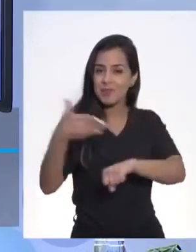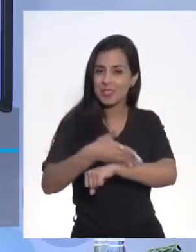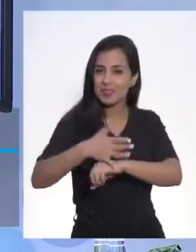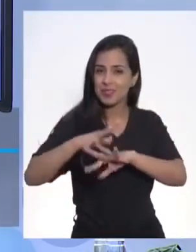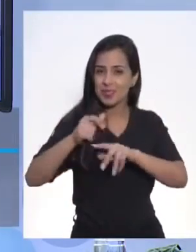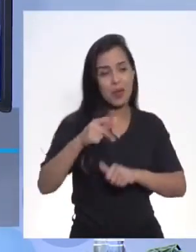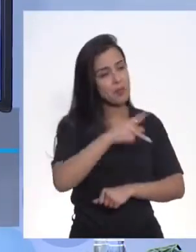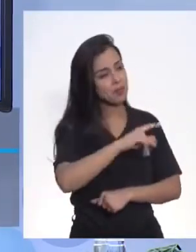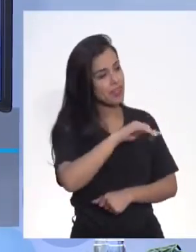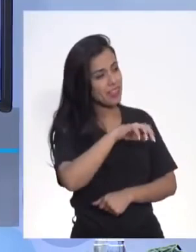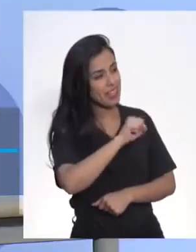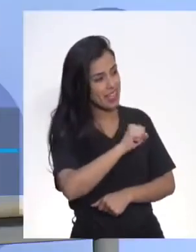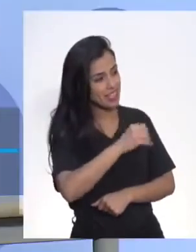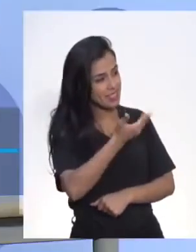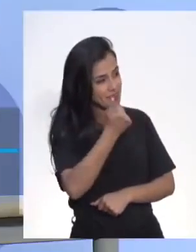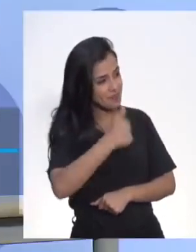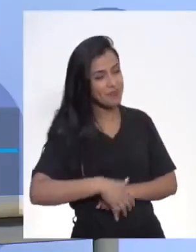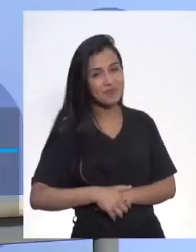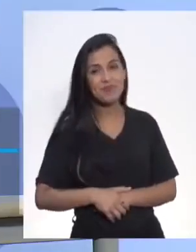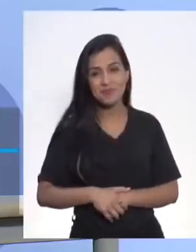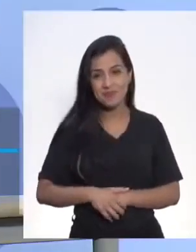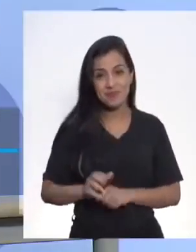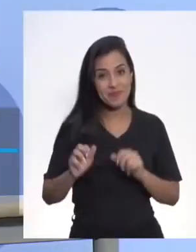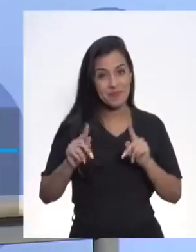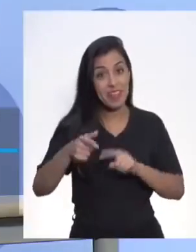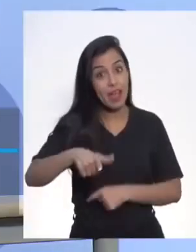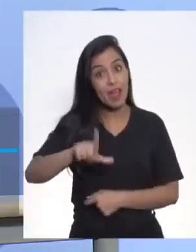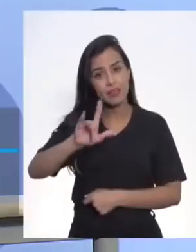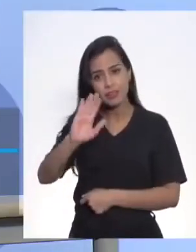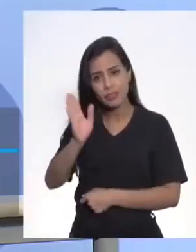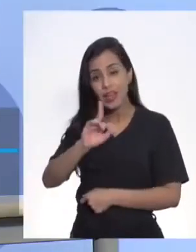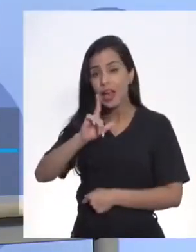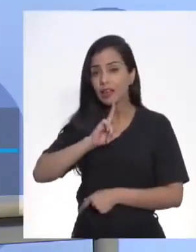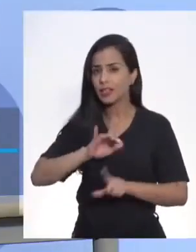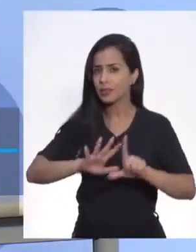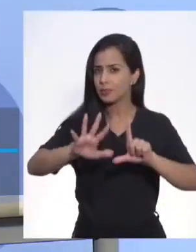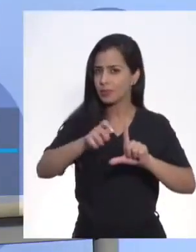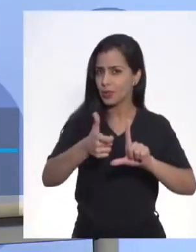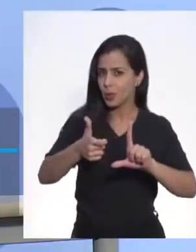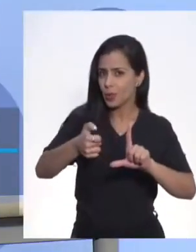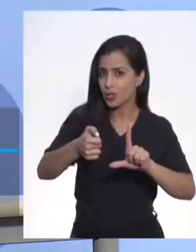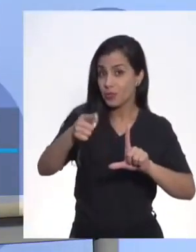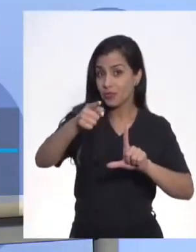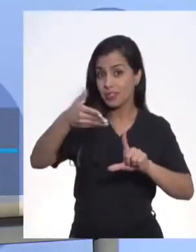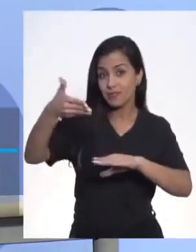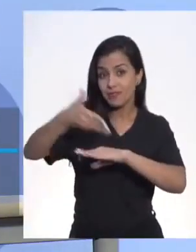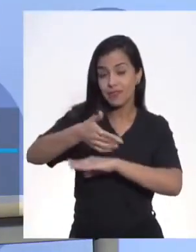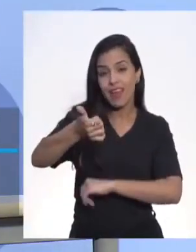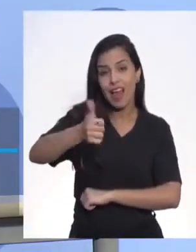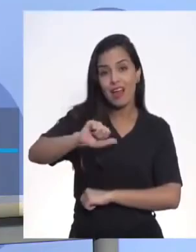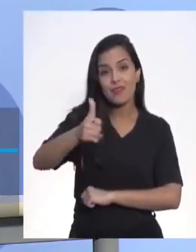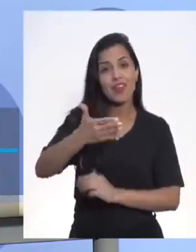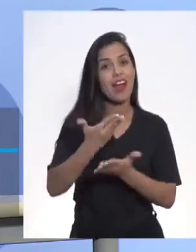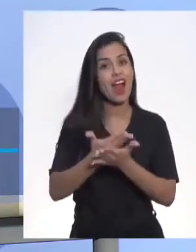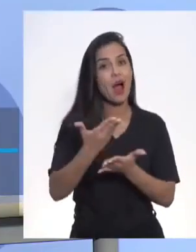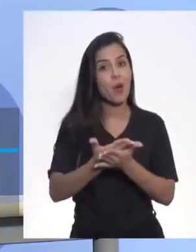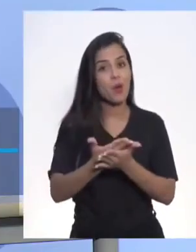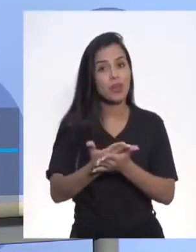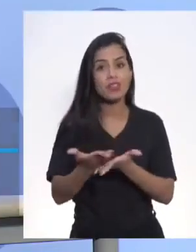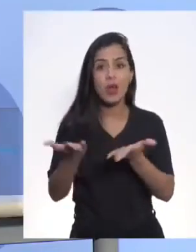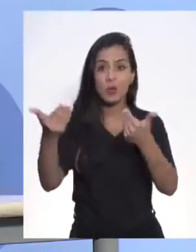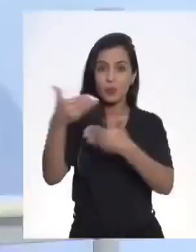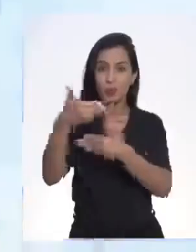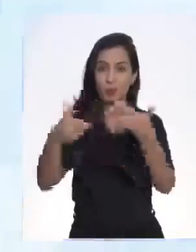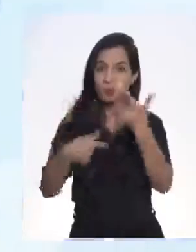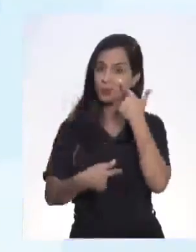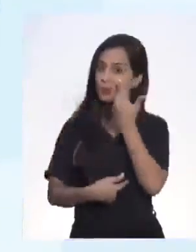todos. Professora Inês. Ok, antes de me despedir, tem o QR Code para vocês avaliarem a nossa aula. Então, o QR Code para os